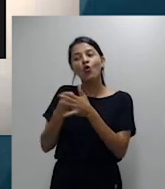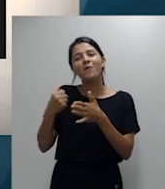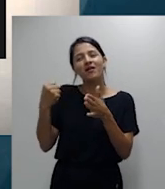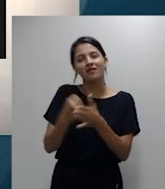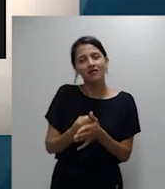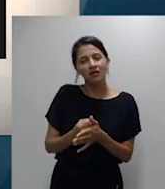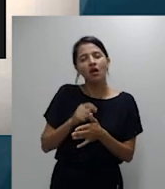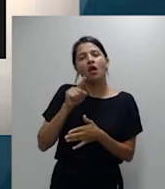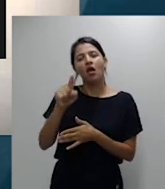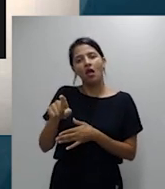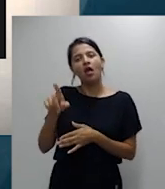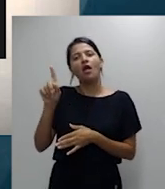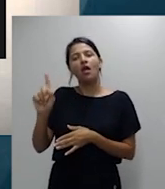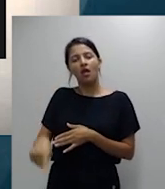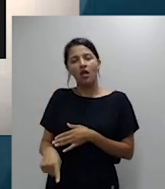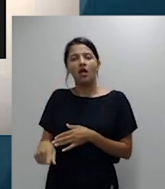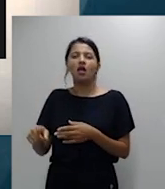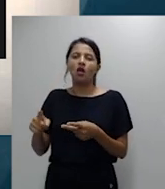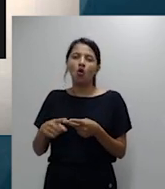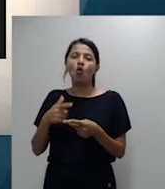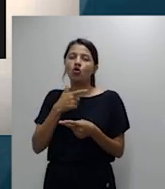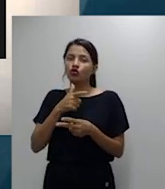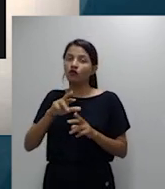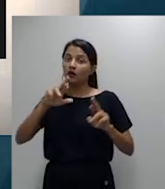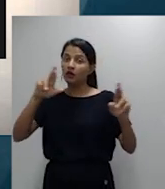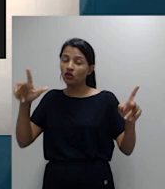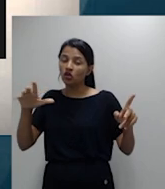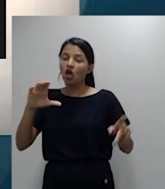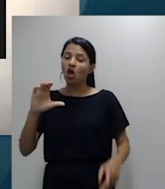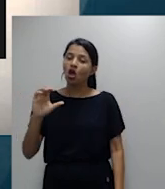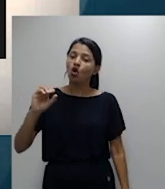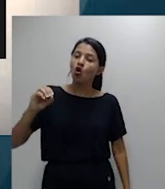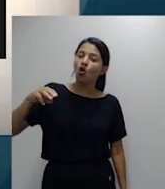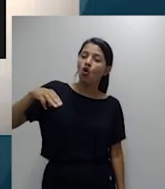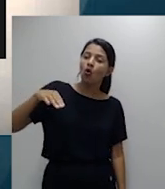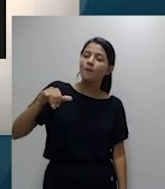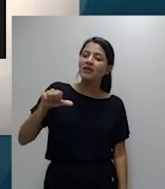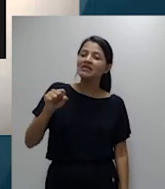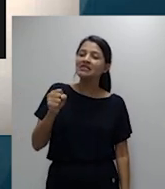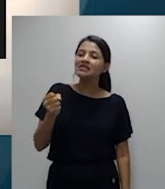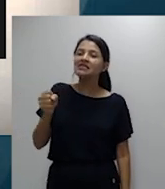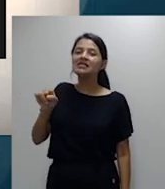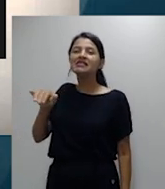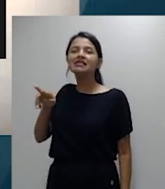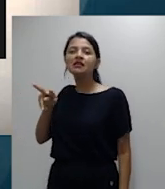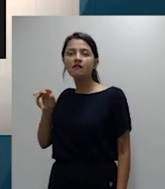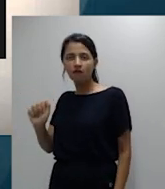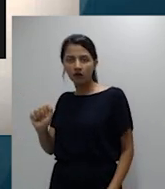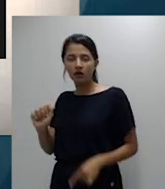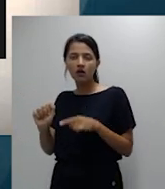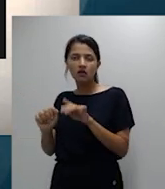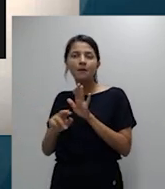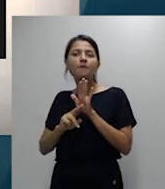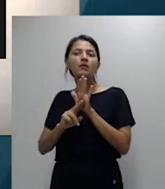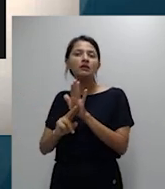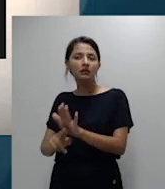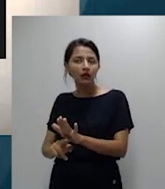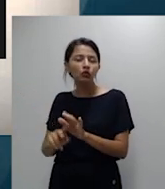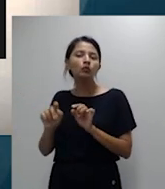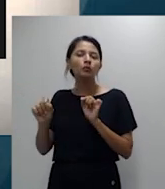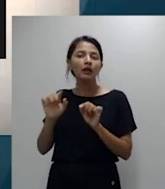ato de natureza comissiva Oi e esse ato representada exatamente pela